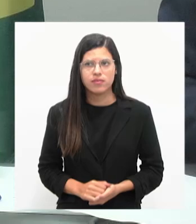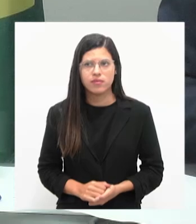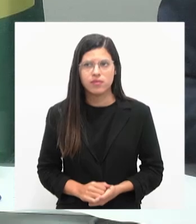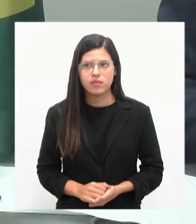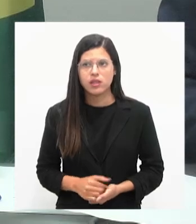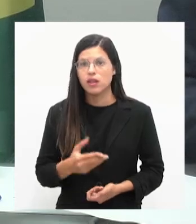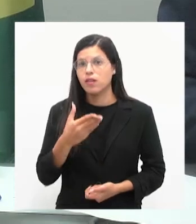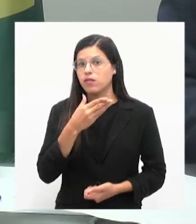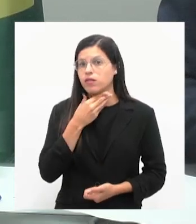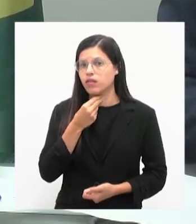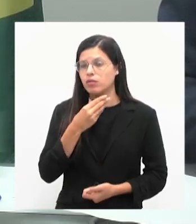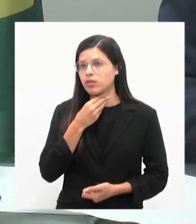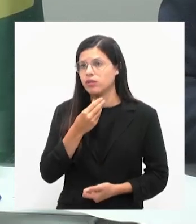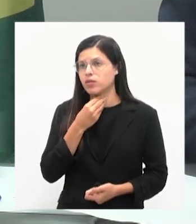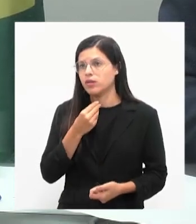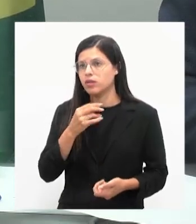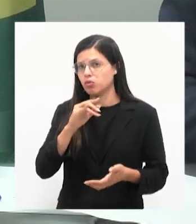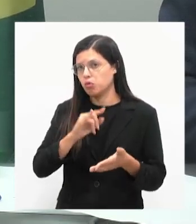Falsificação de documento vai ser lindo.